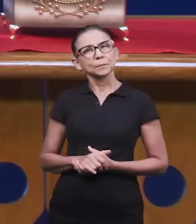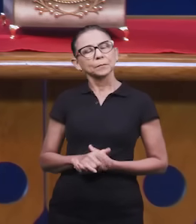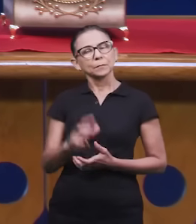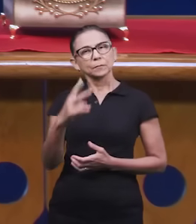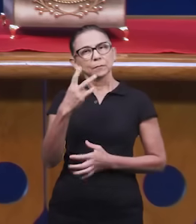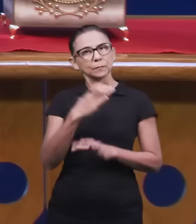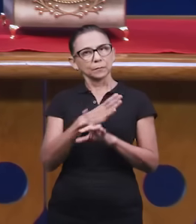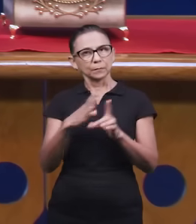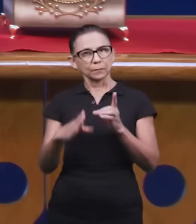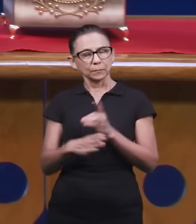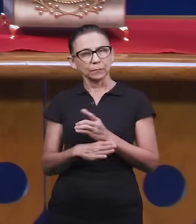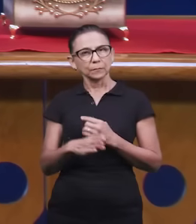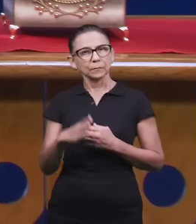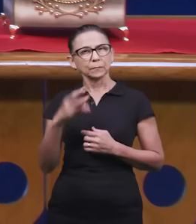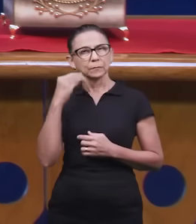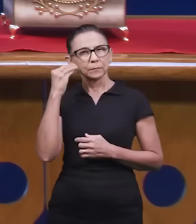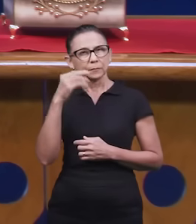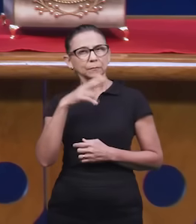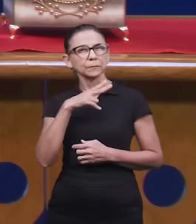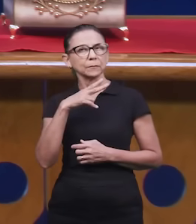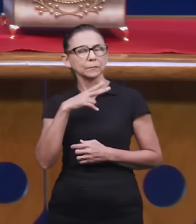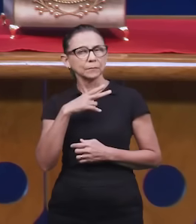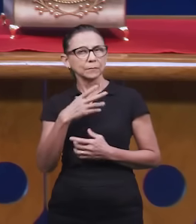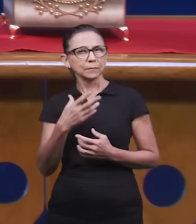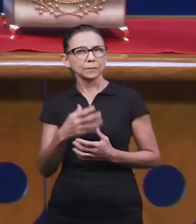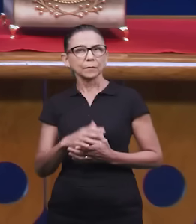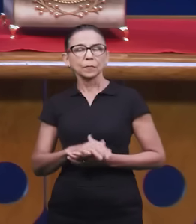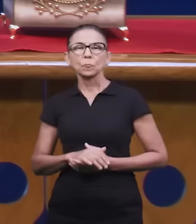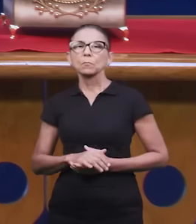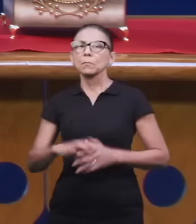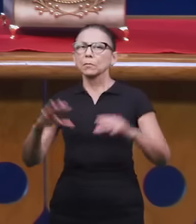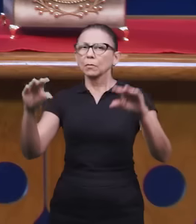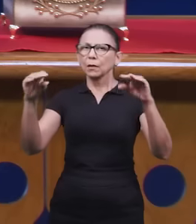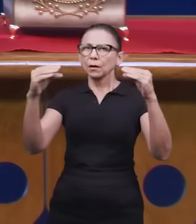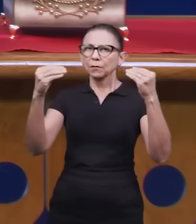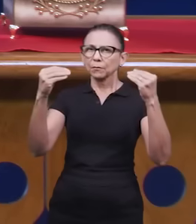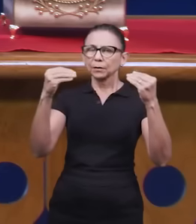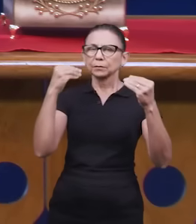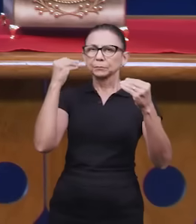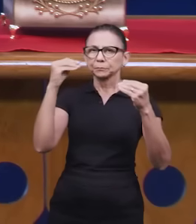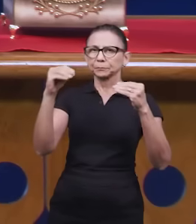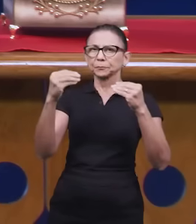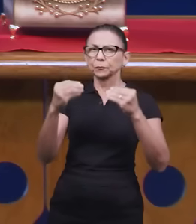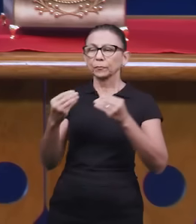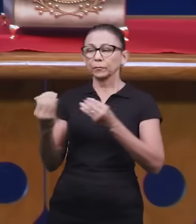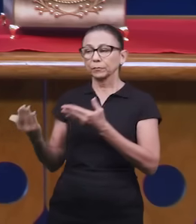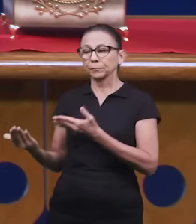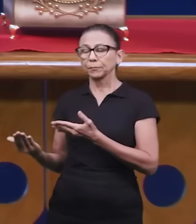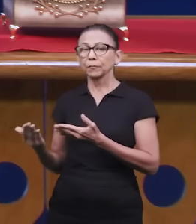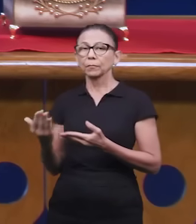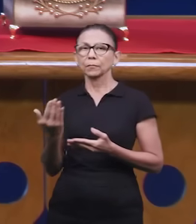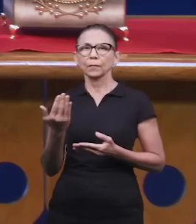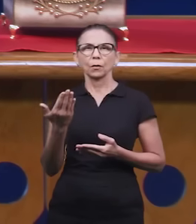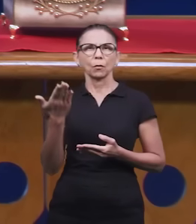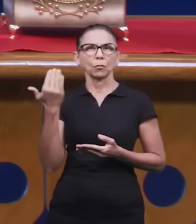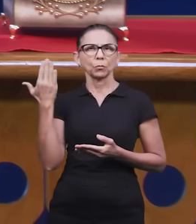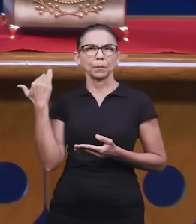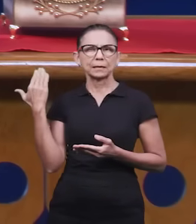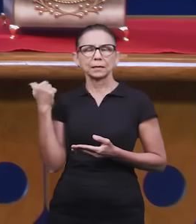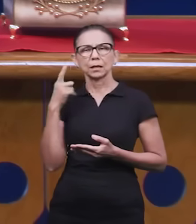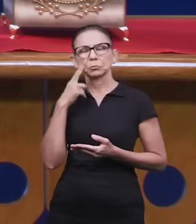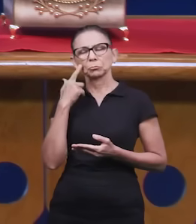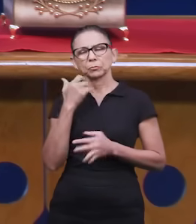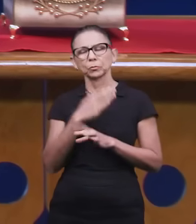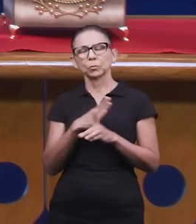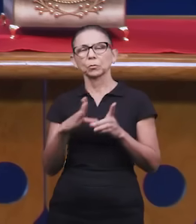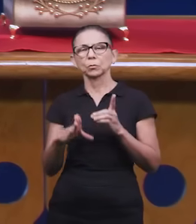deste culto, teve alguma experiência neste culto, pedimos que envie para nós usando o QR Code. Se for em outro culto,